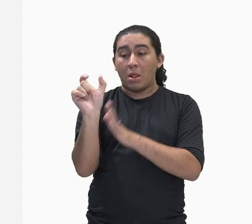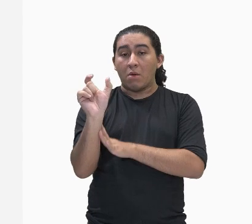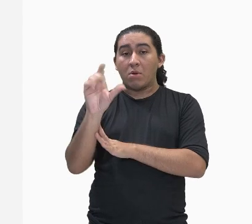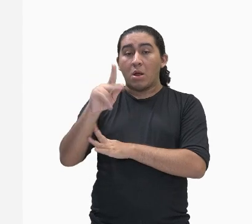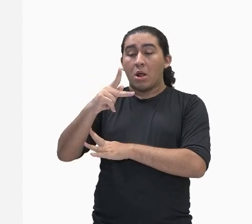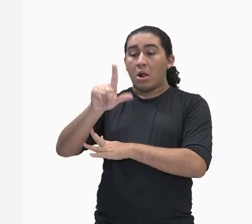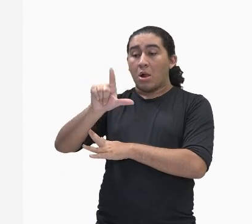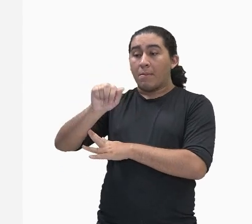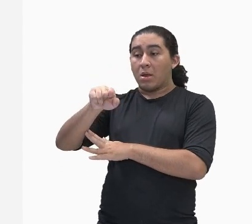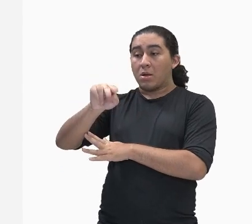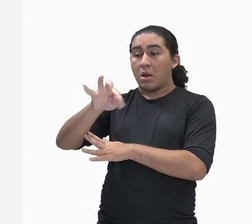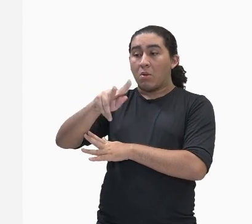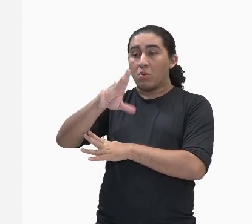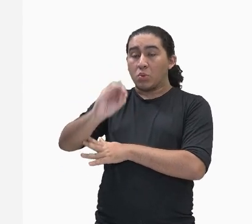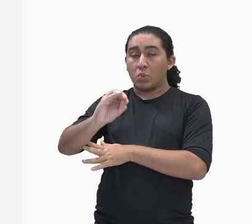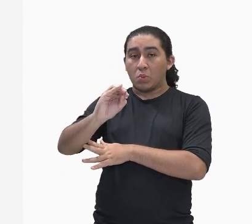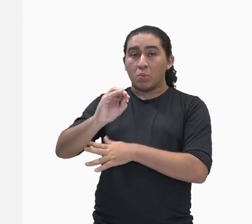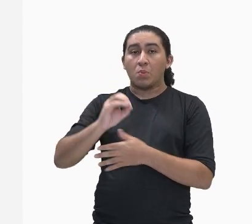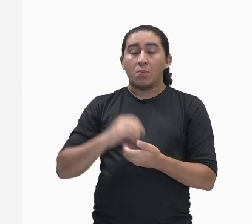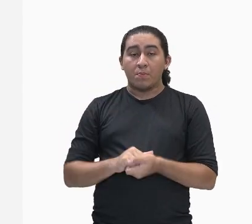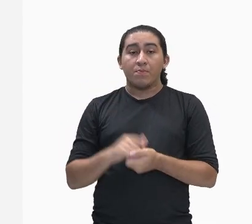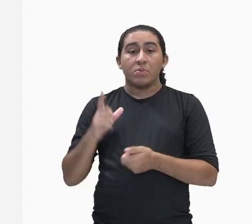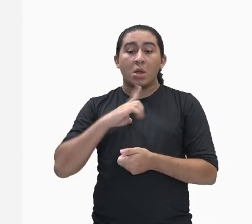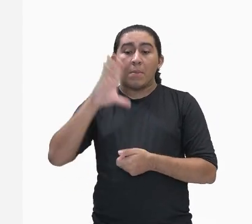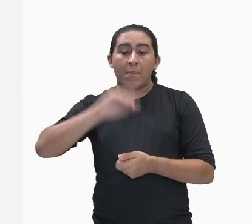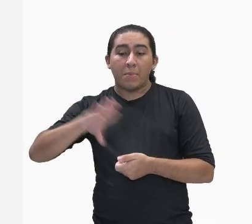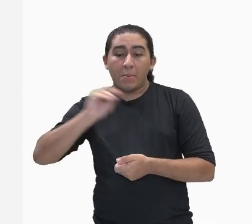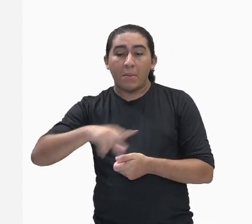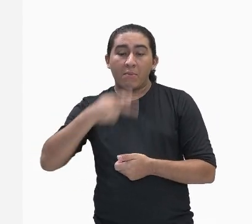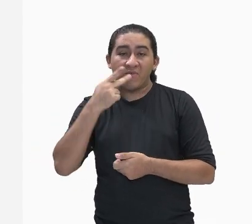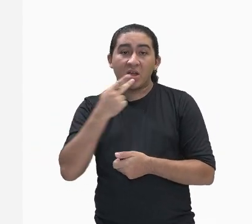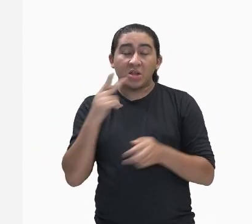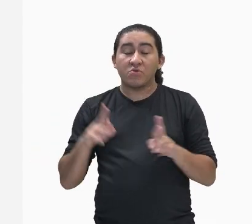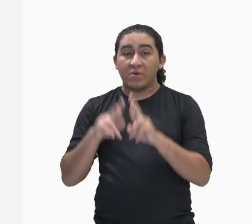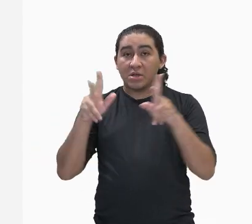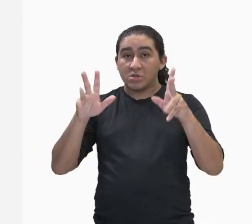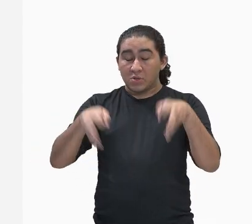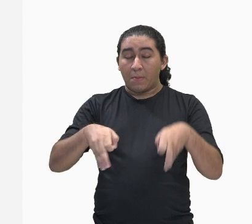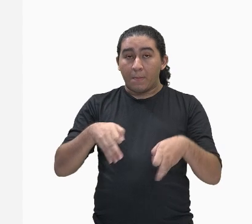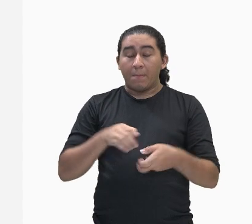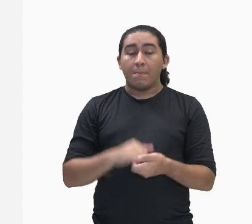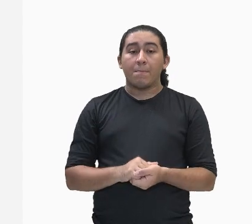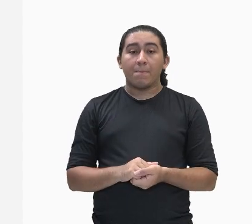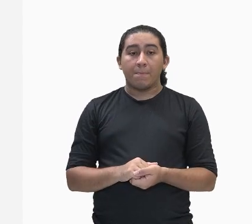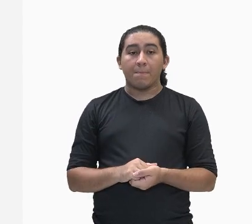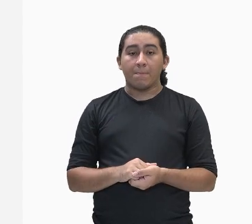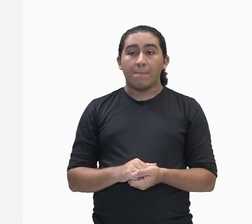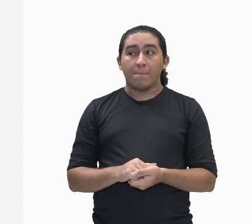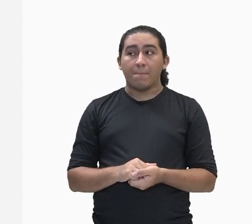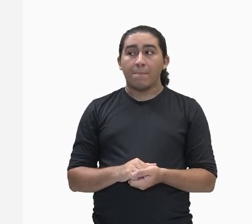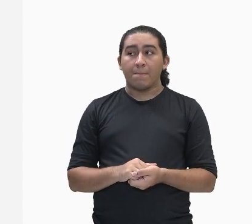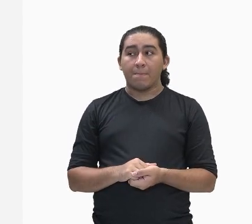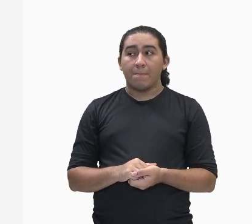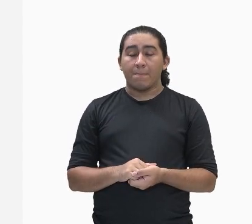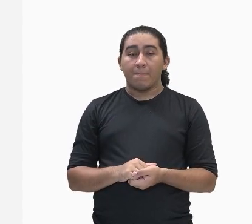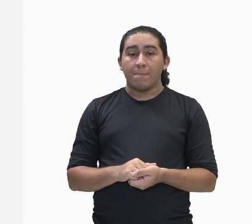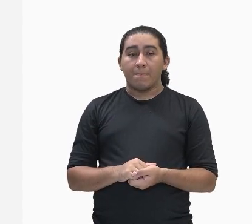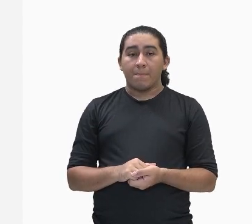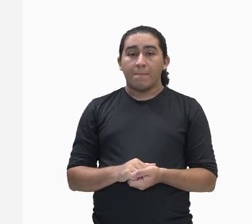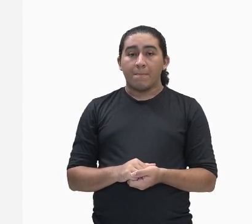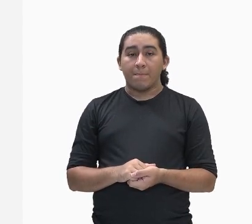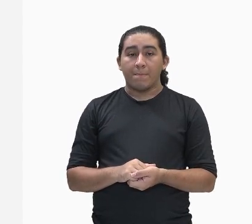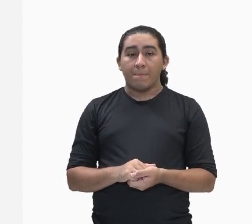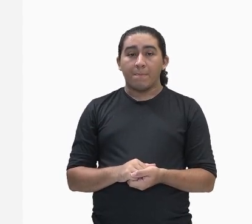com alteração de pronúncia também, plano mais alto, planalto, né? Porco